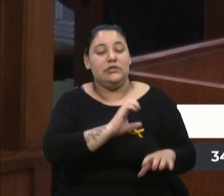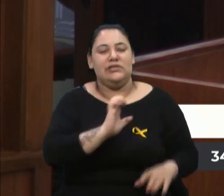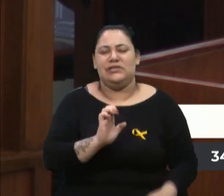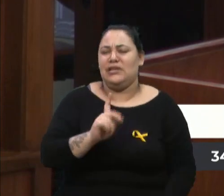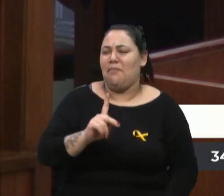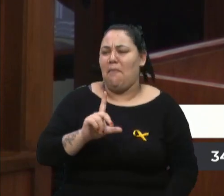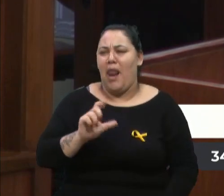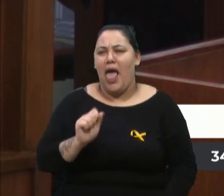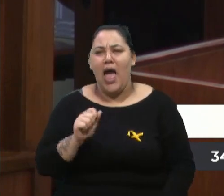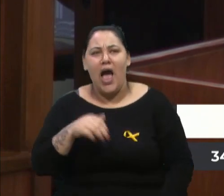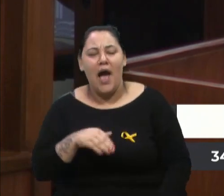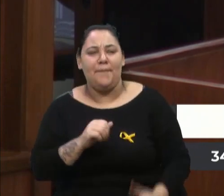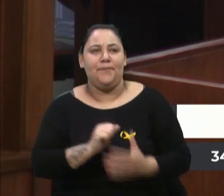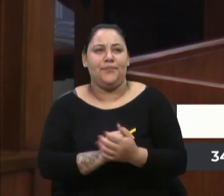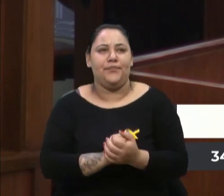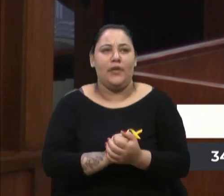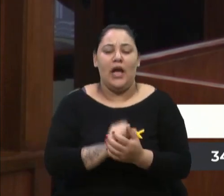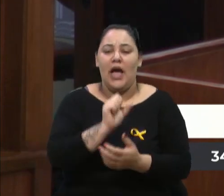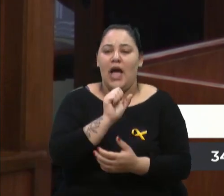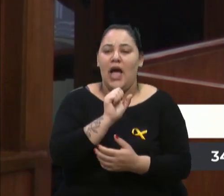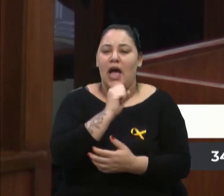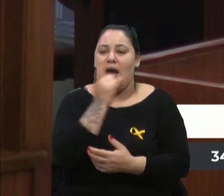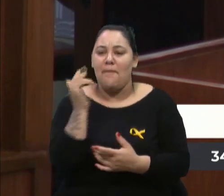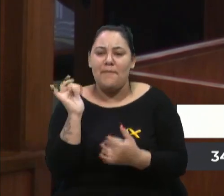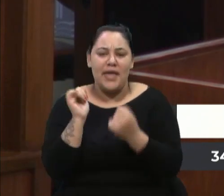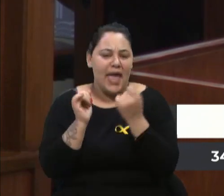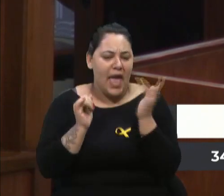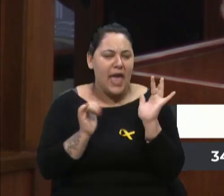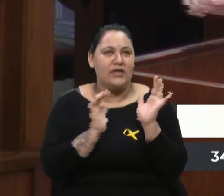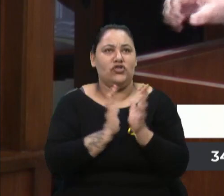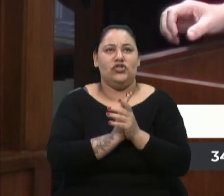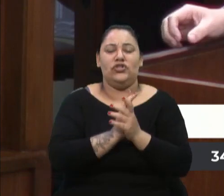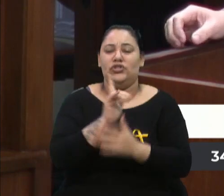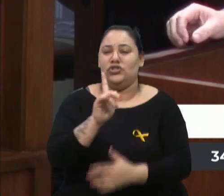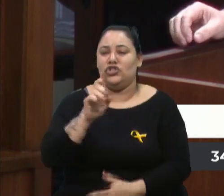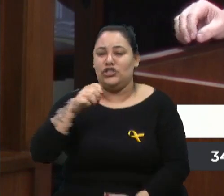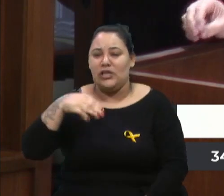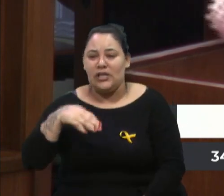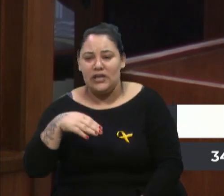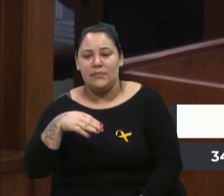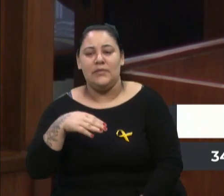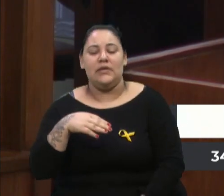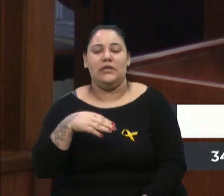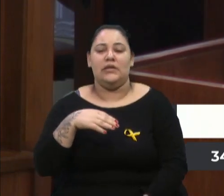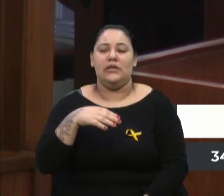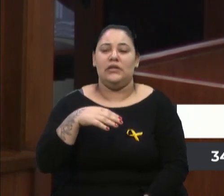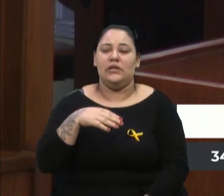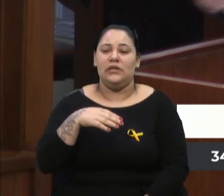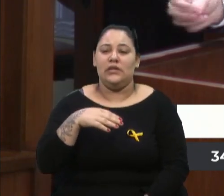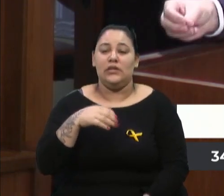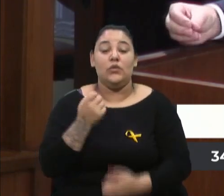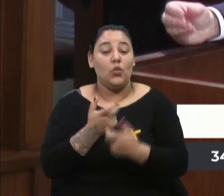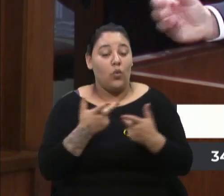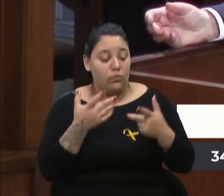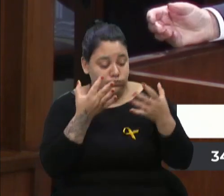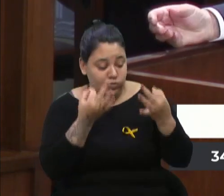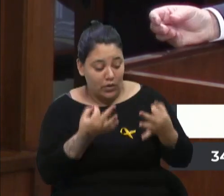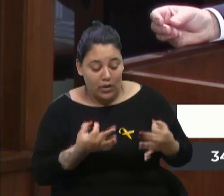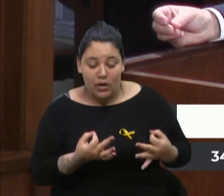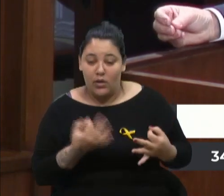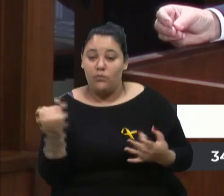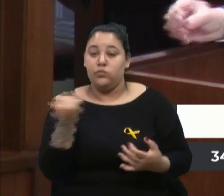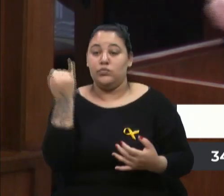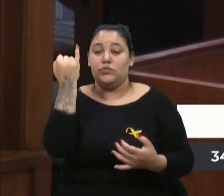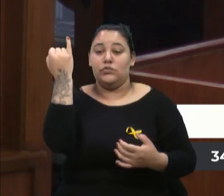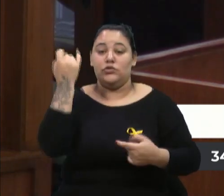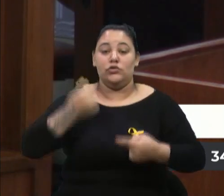por SEMA, passa pela AGM, a antiga Procuradoria-Geral do Município, questões importantes a ser